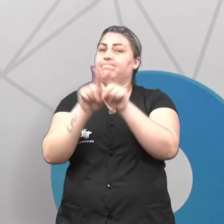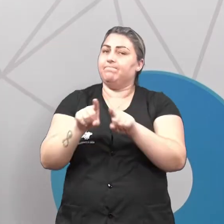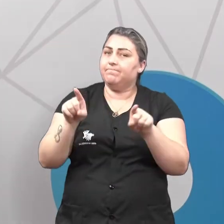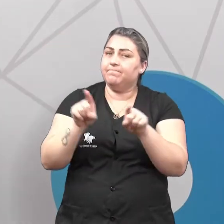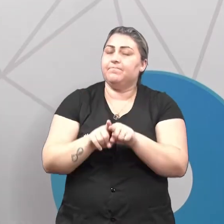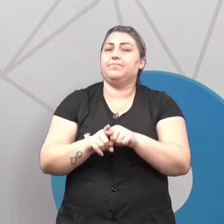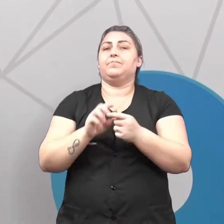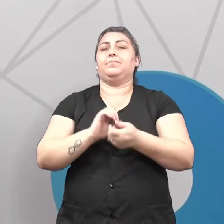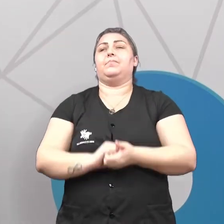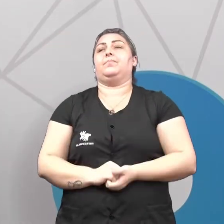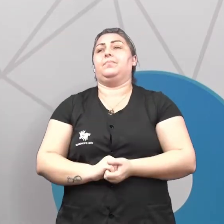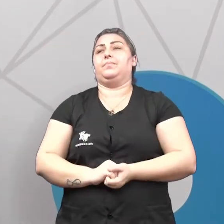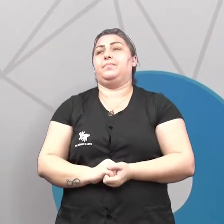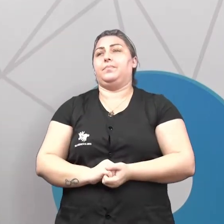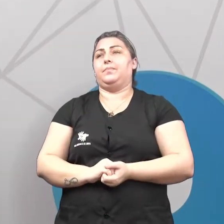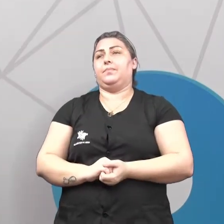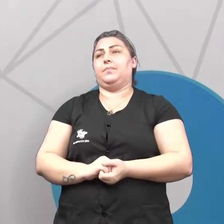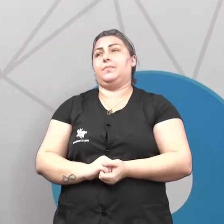produção do açúcar.